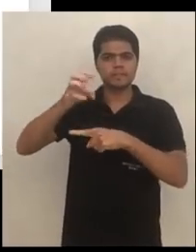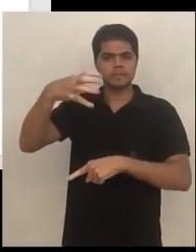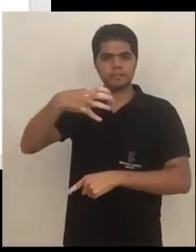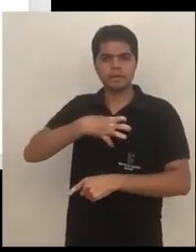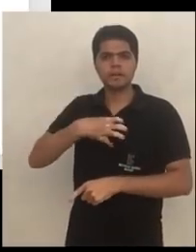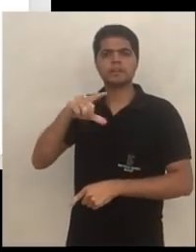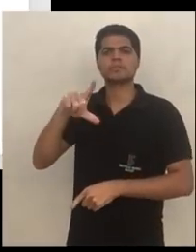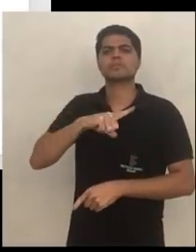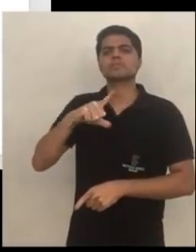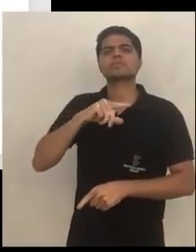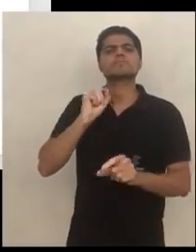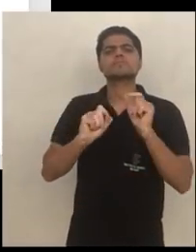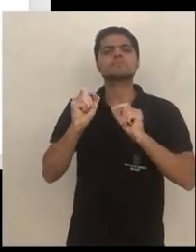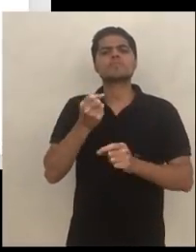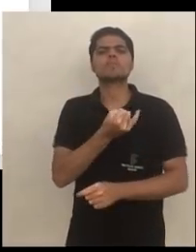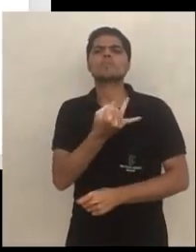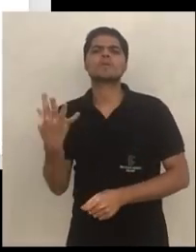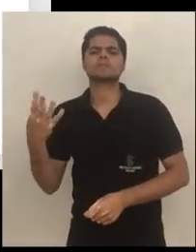nós temos